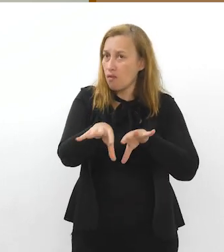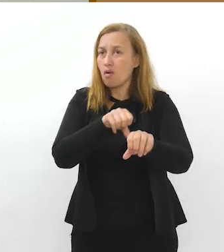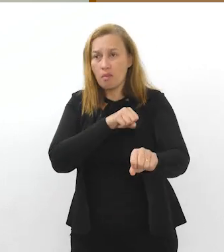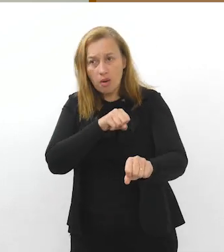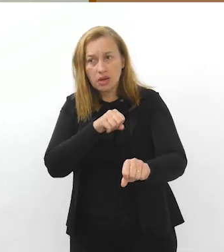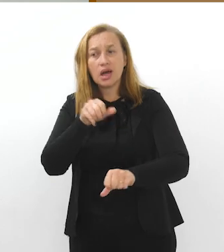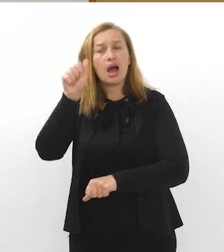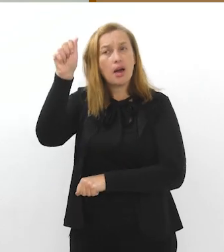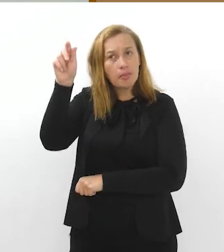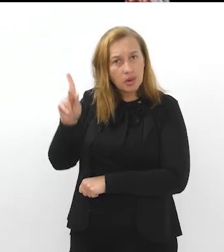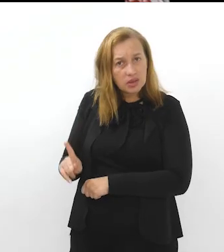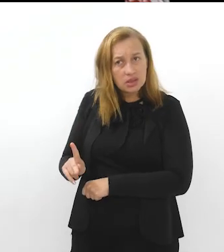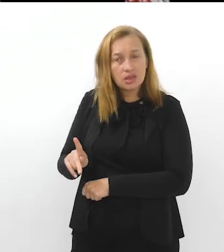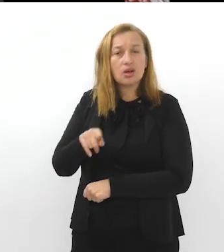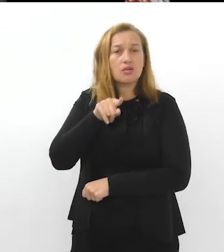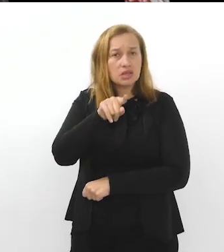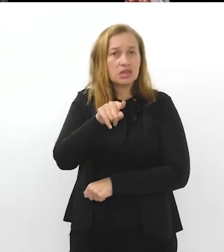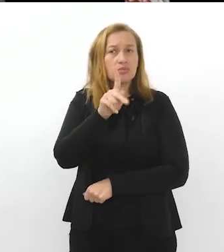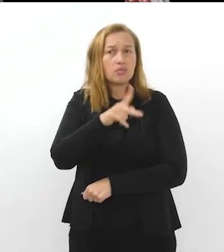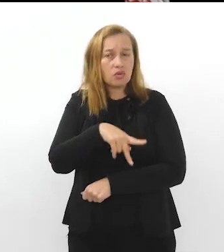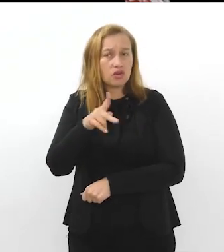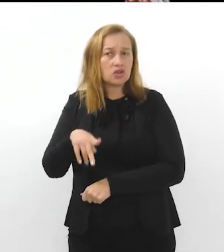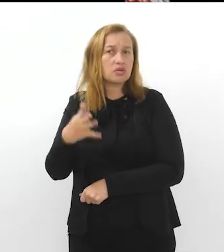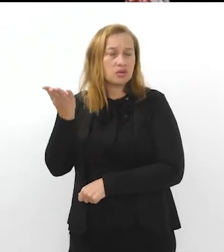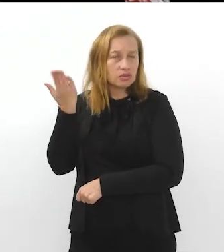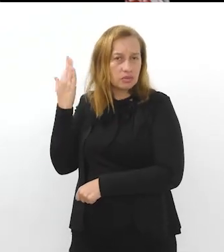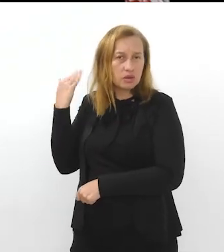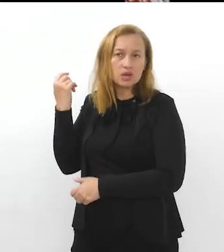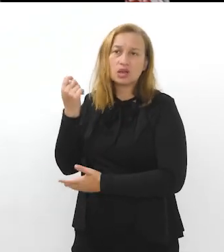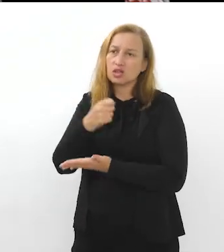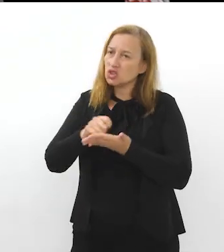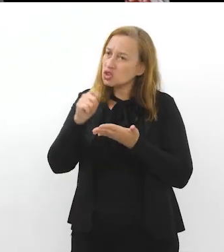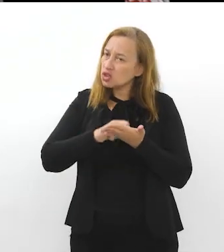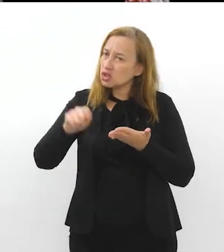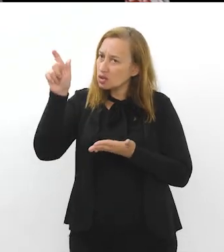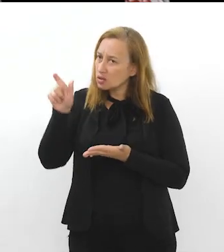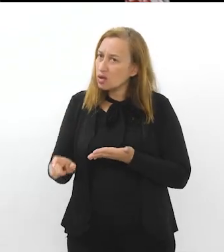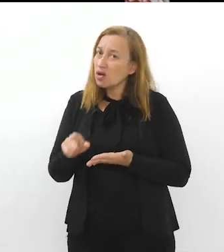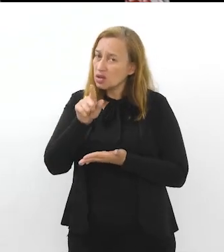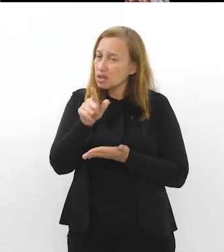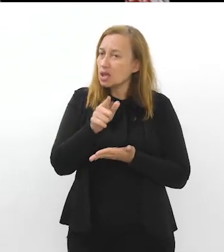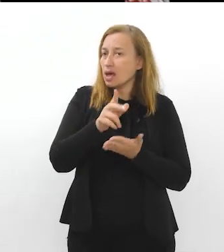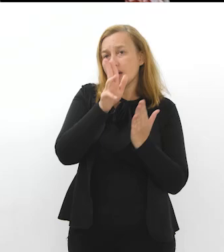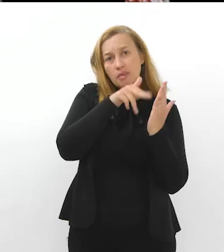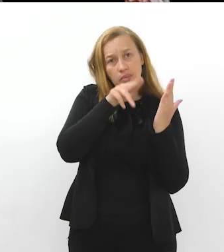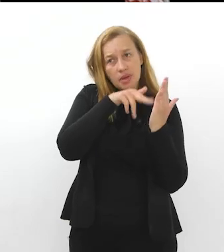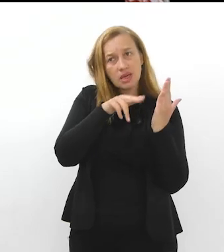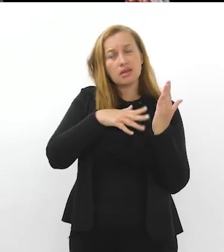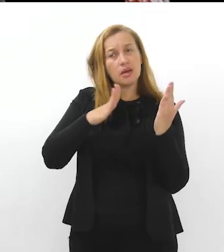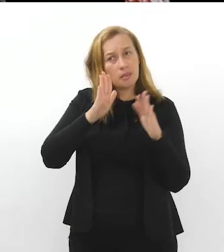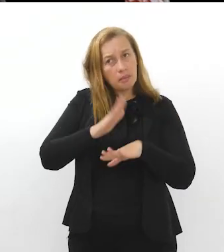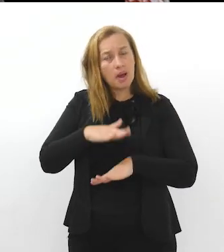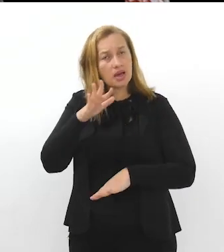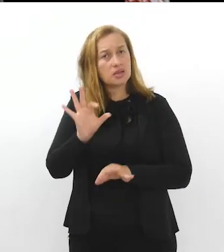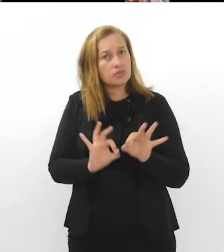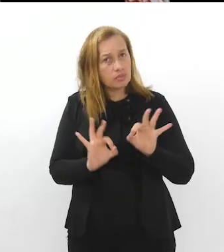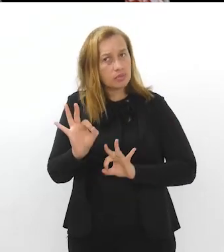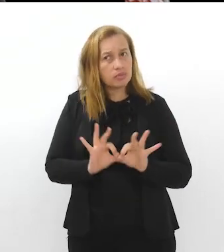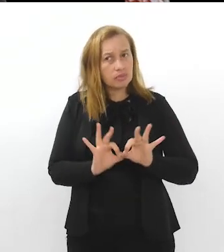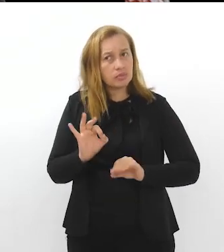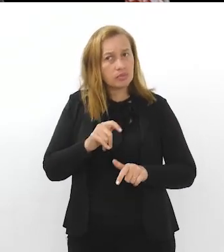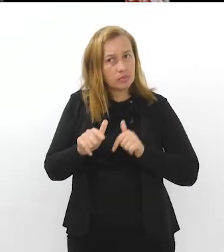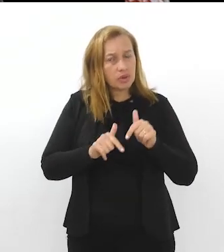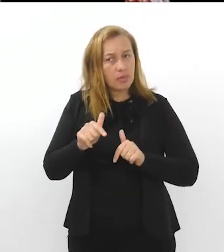né, da criança. Ô Gorete, você é formada, você é aposentada, você foi professora, você é